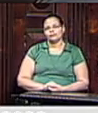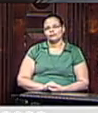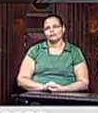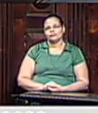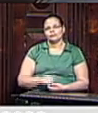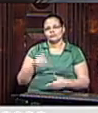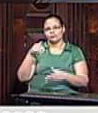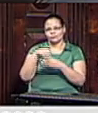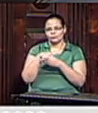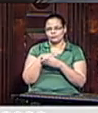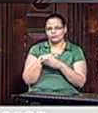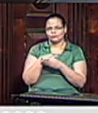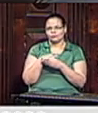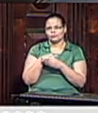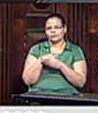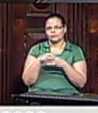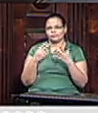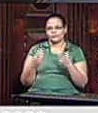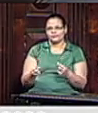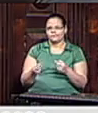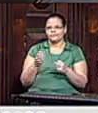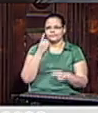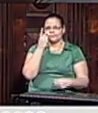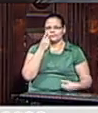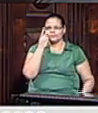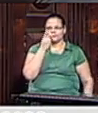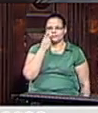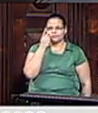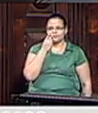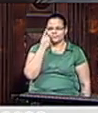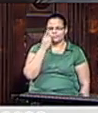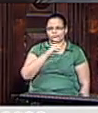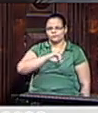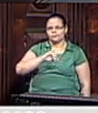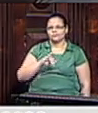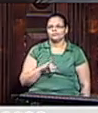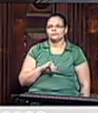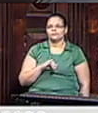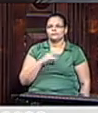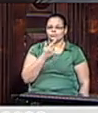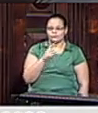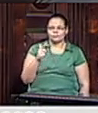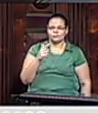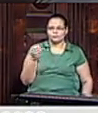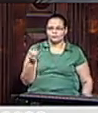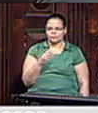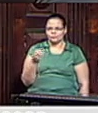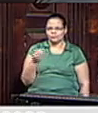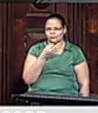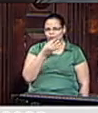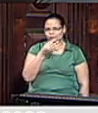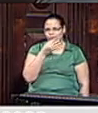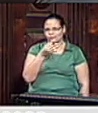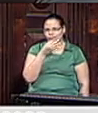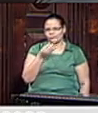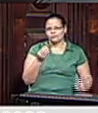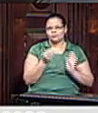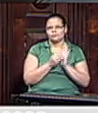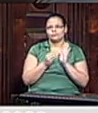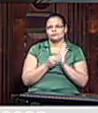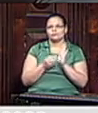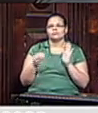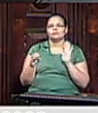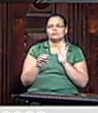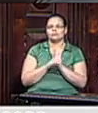Com voto favorável da deputada Janira Rocha. Novos pareceres às emendas de plenário das Comissões de Constituição